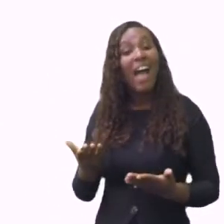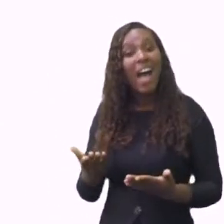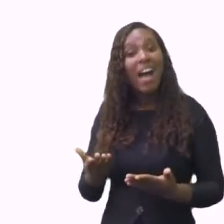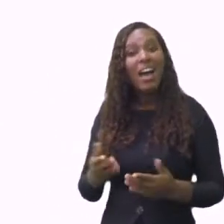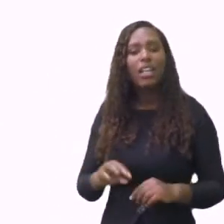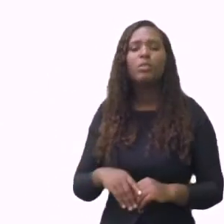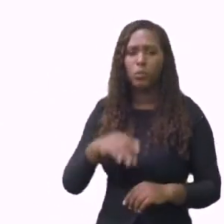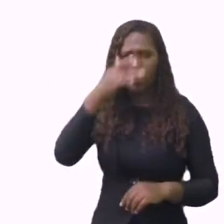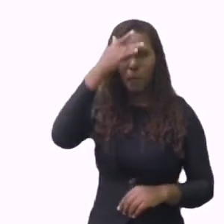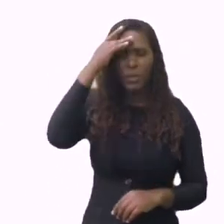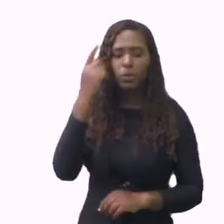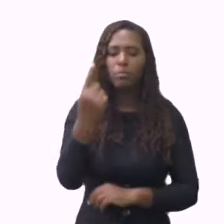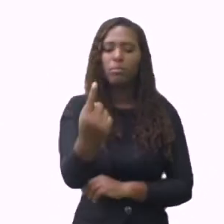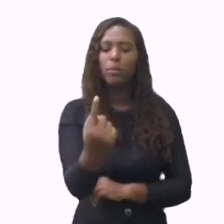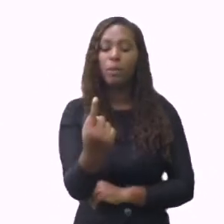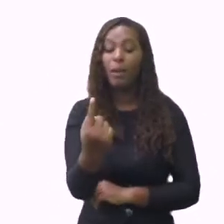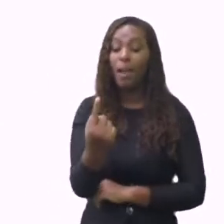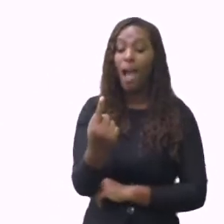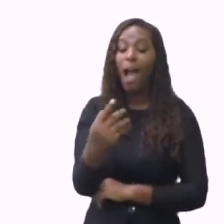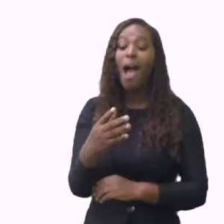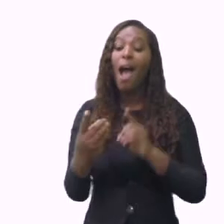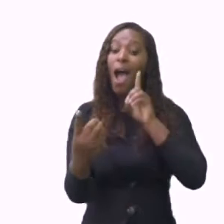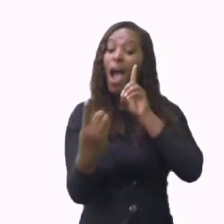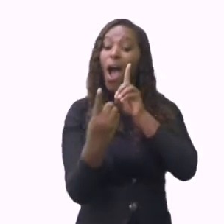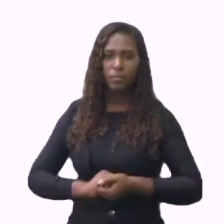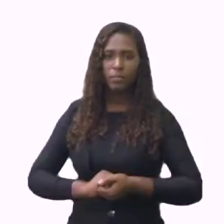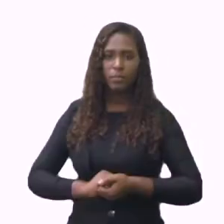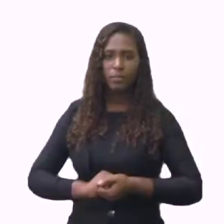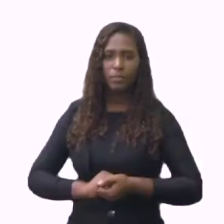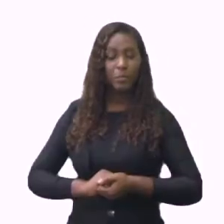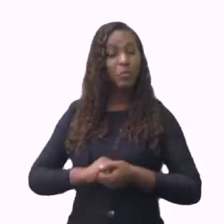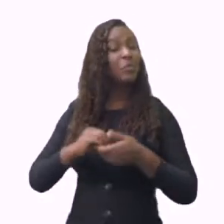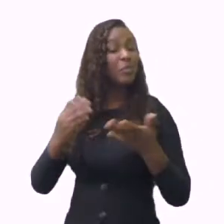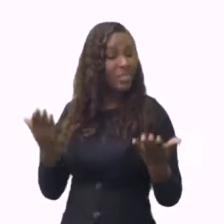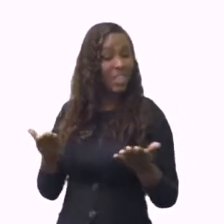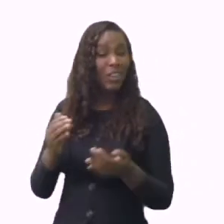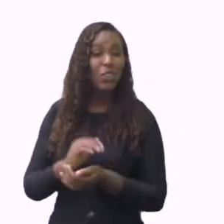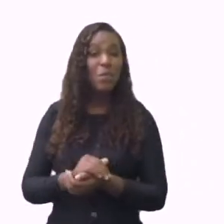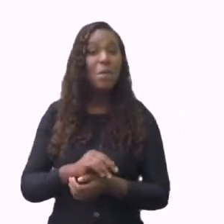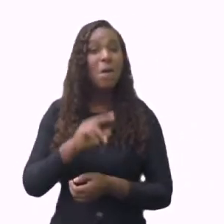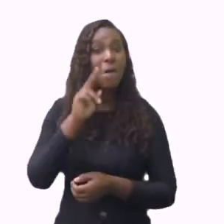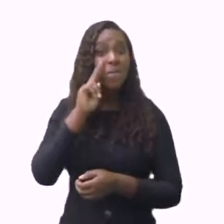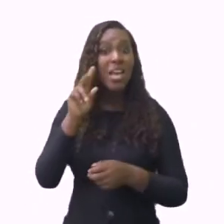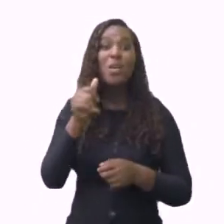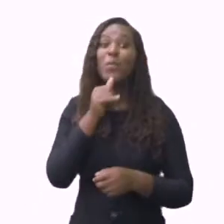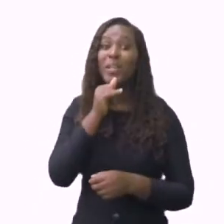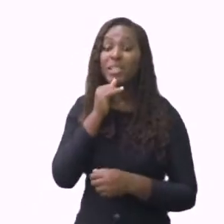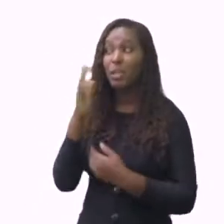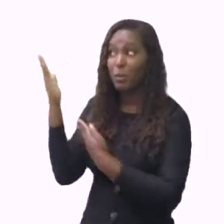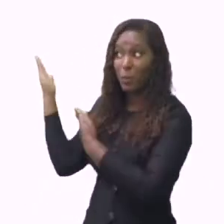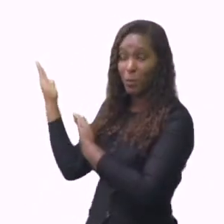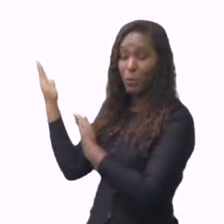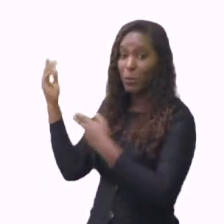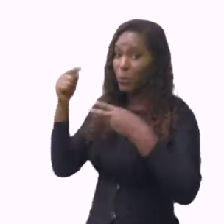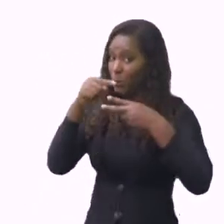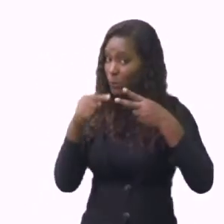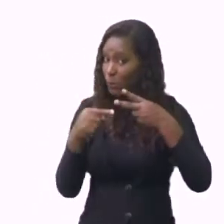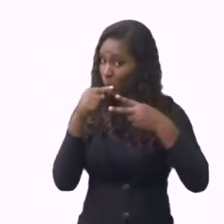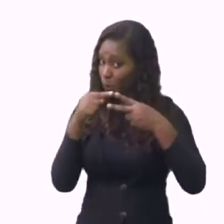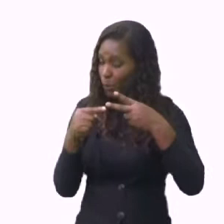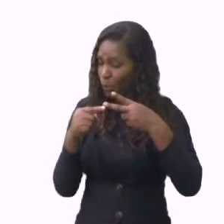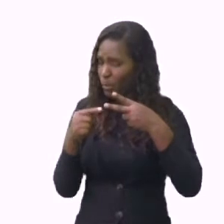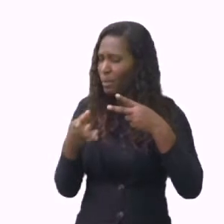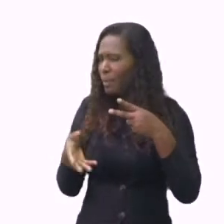vou dizer: há quanto tempo não nos vemos? Então vamos ver algumas situações aqui. Fique de olho